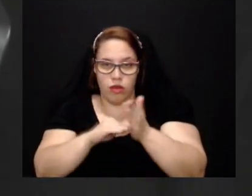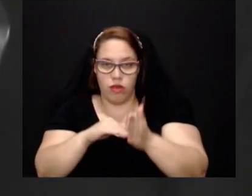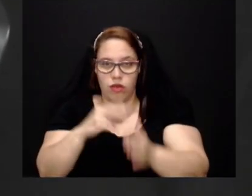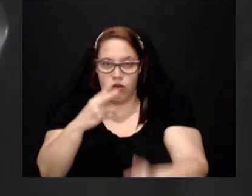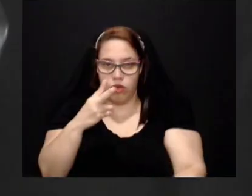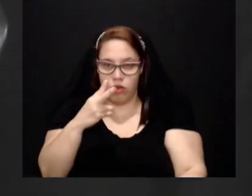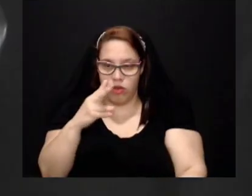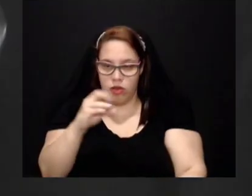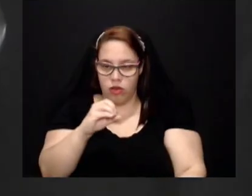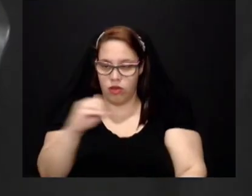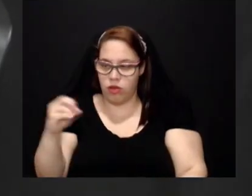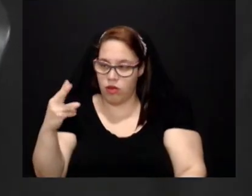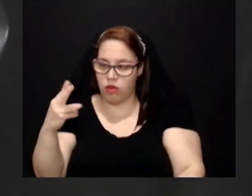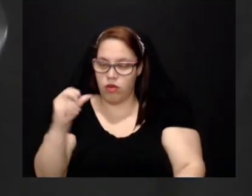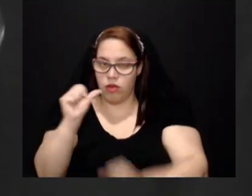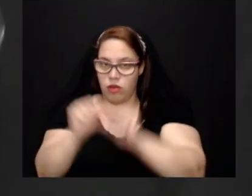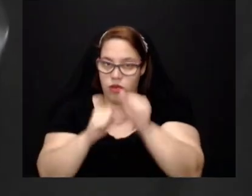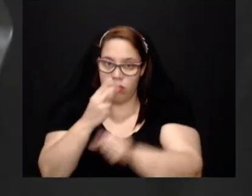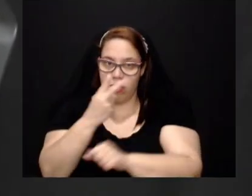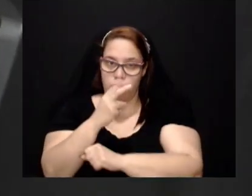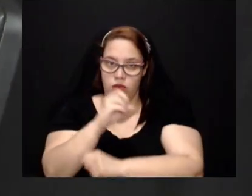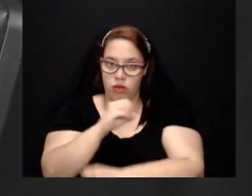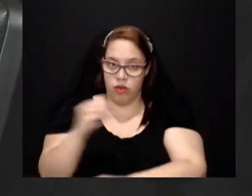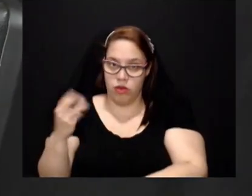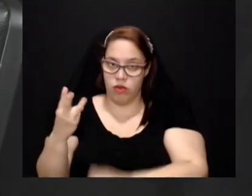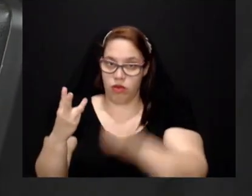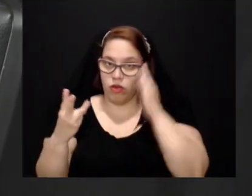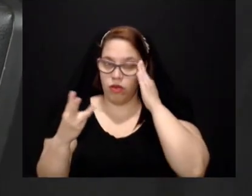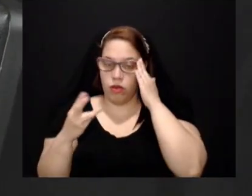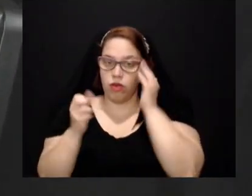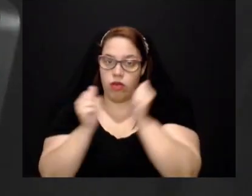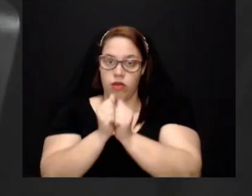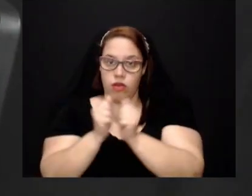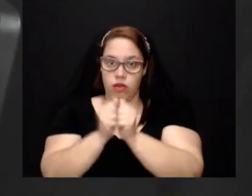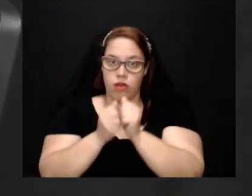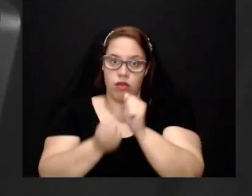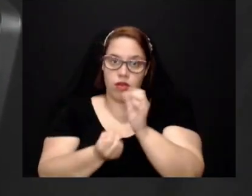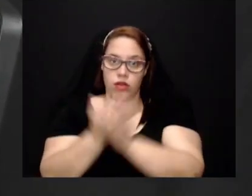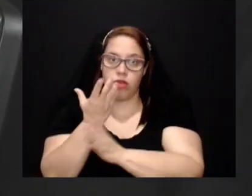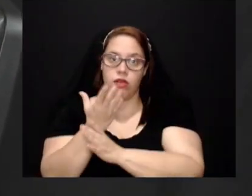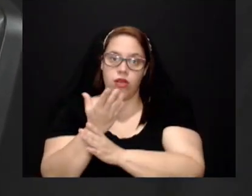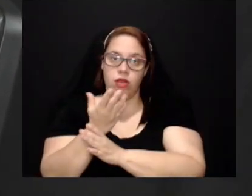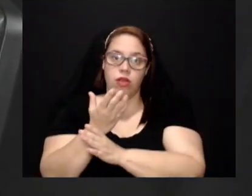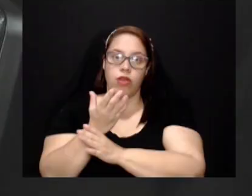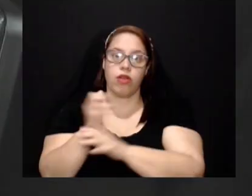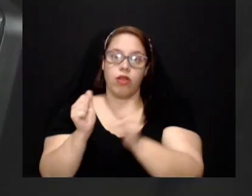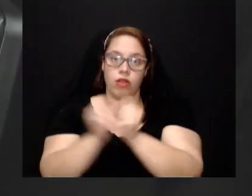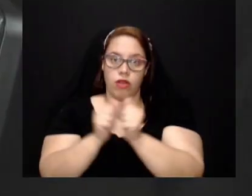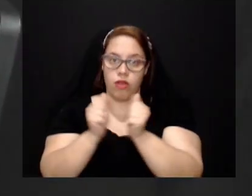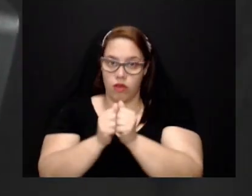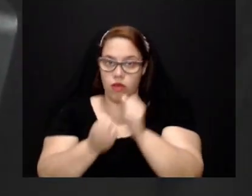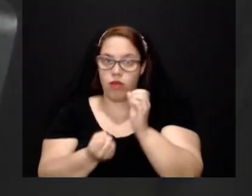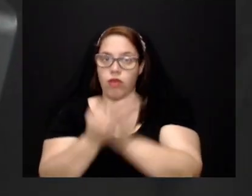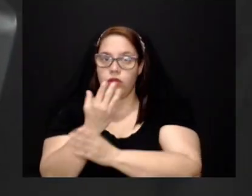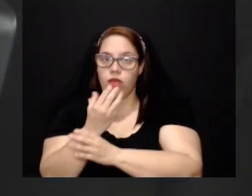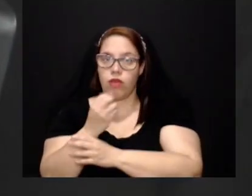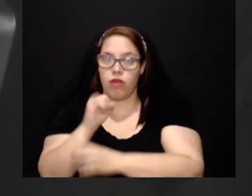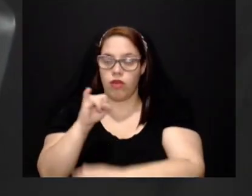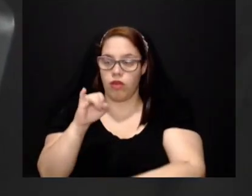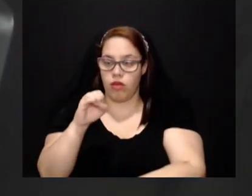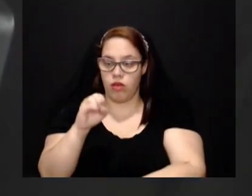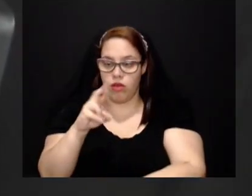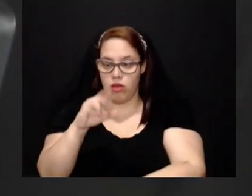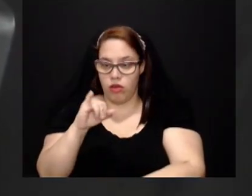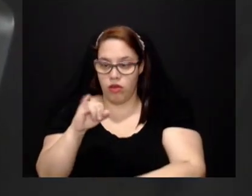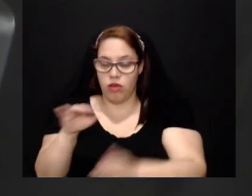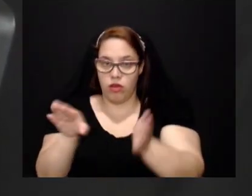2002, depois em 2003, junto com o nascimento, literalmente junto com o nascimento do Iori, eu entro